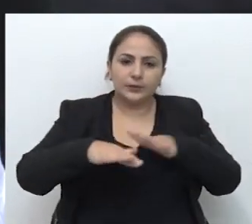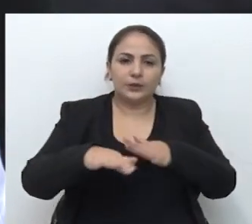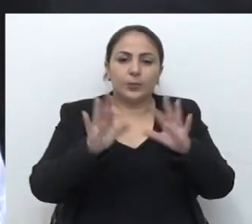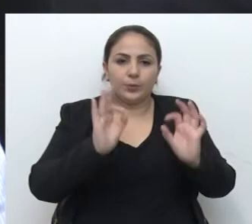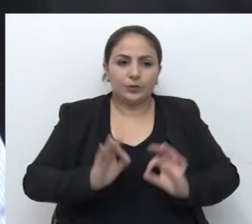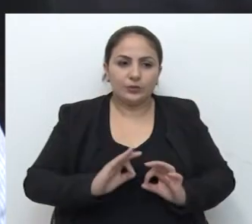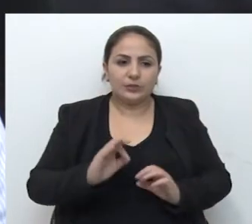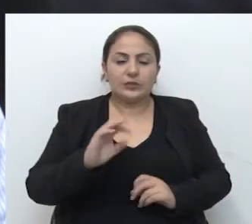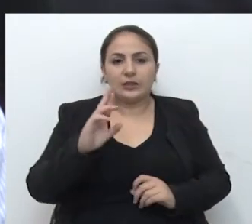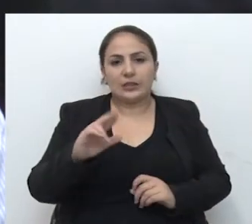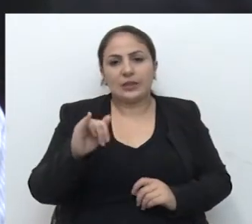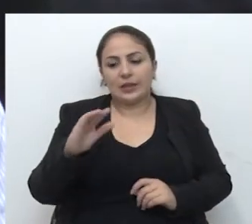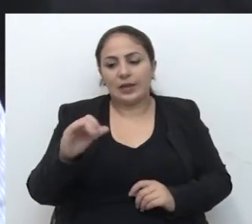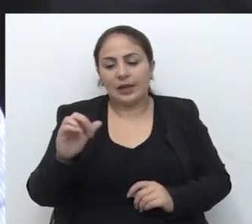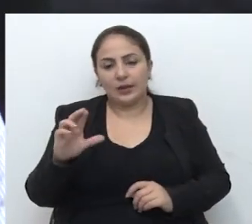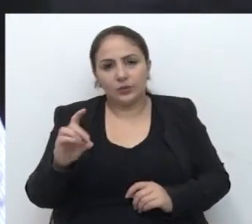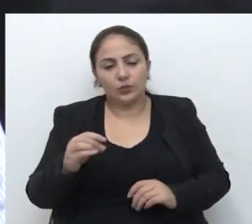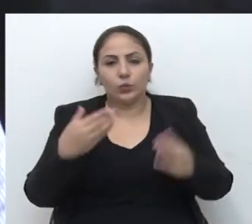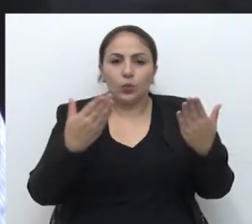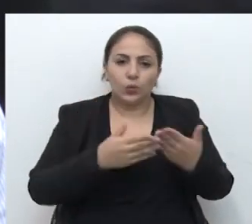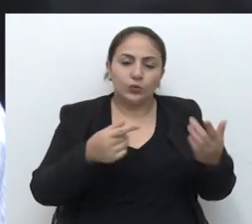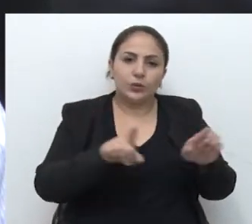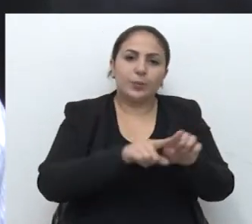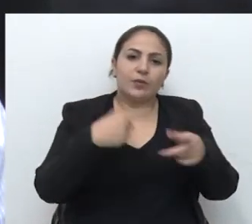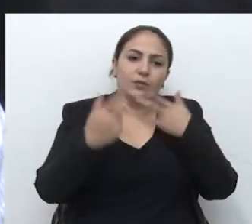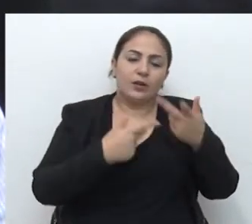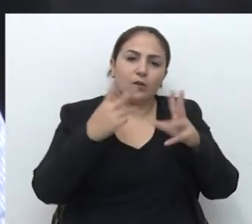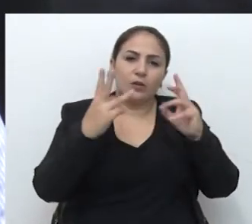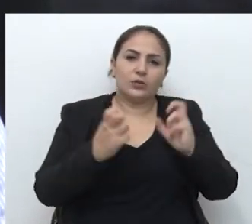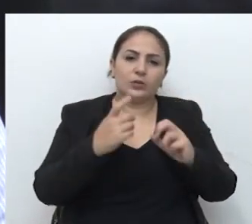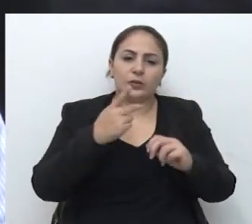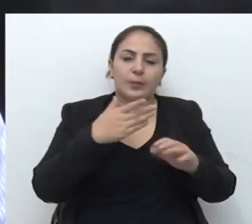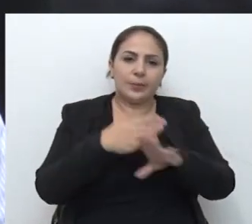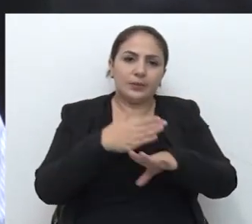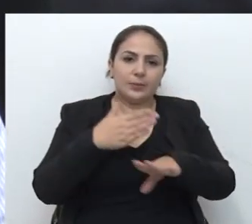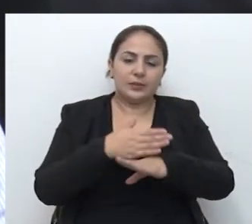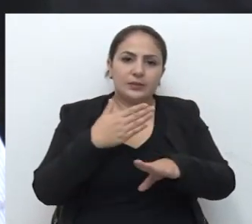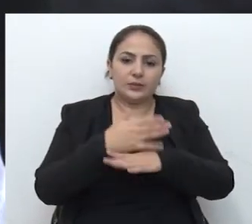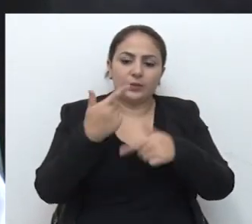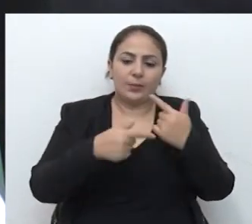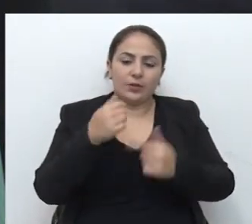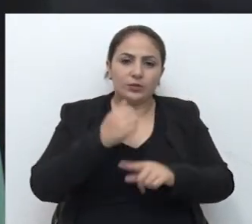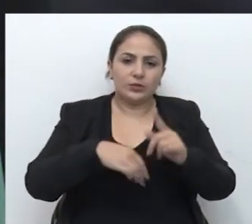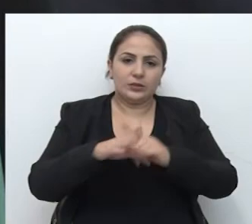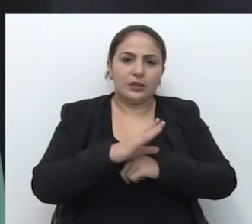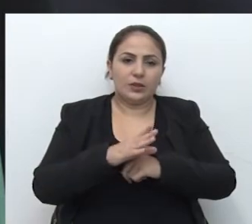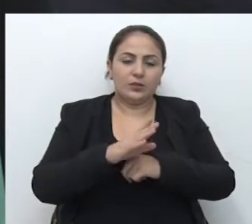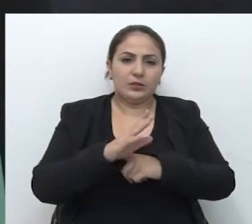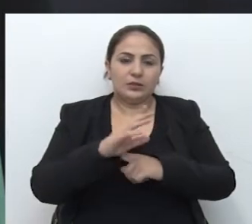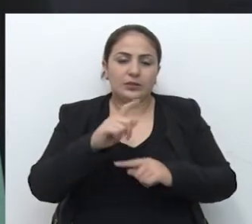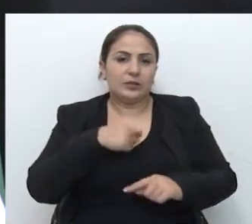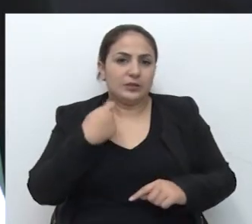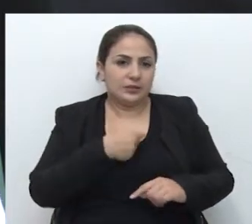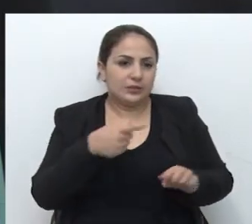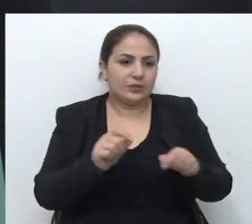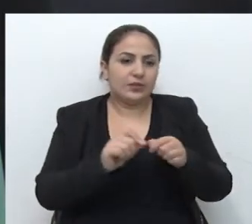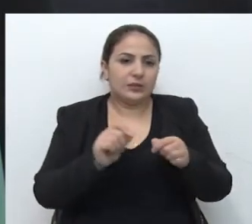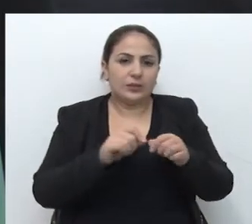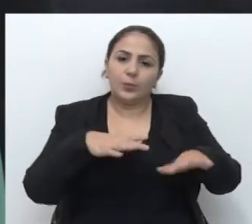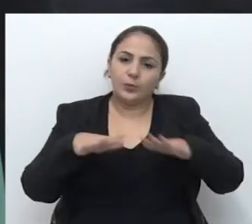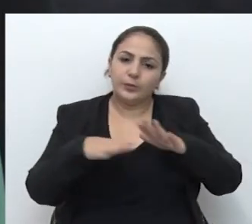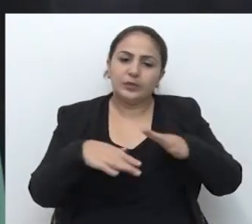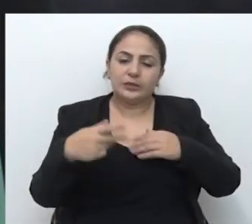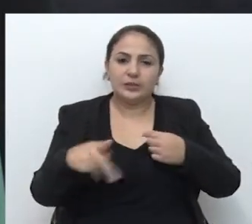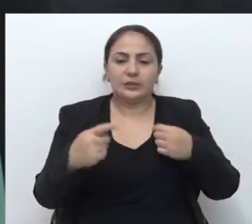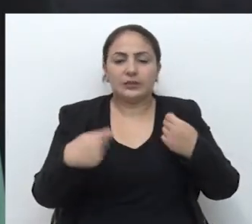Ricardo Vicentino, nosso arquiteto. Hoje também se falou muito na presença de uma assistente social na delegacia para fazer o